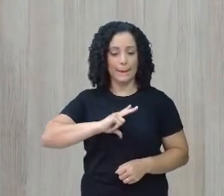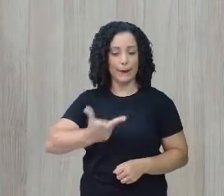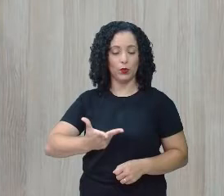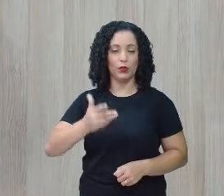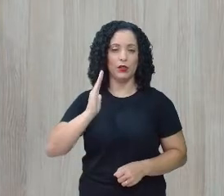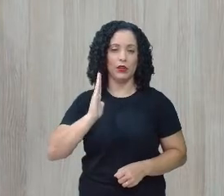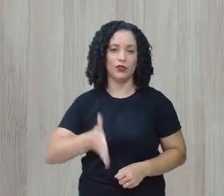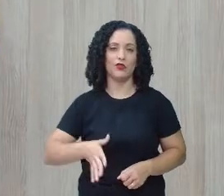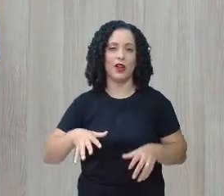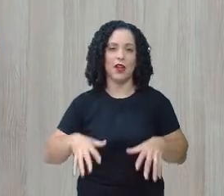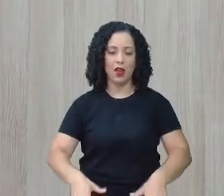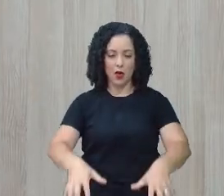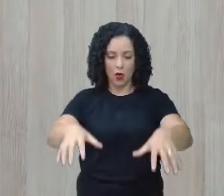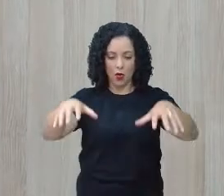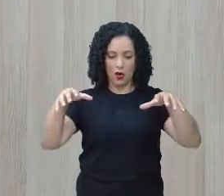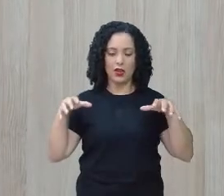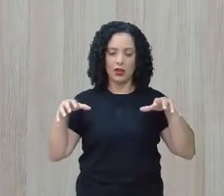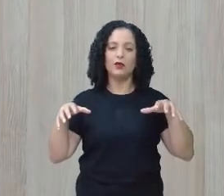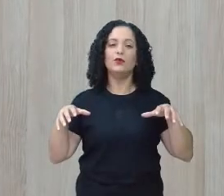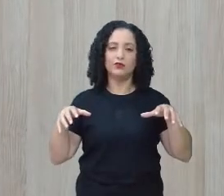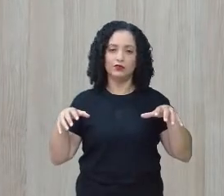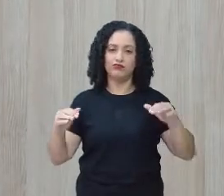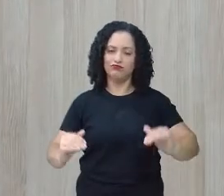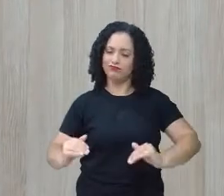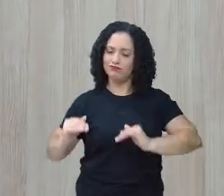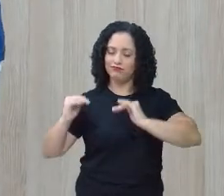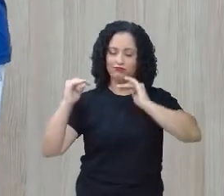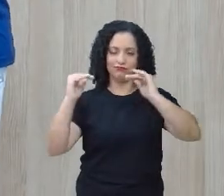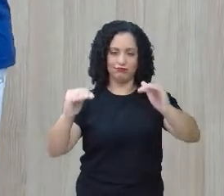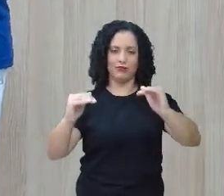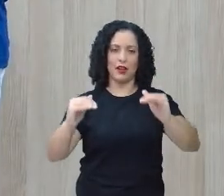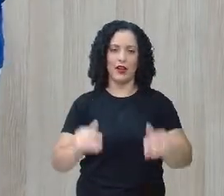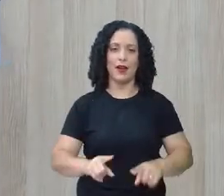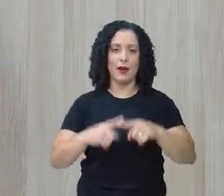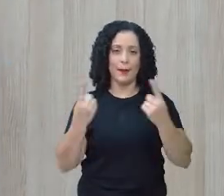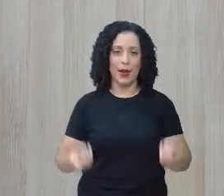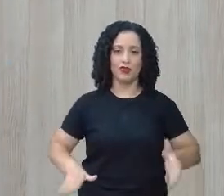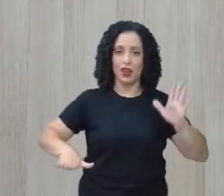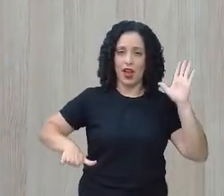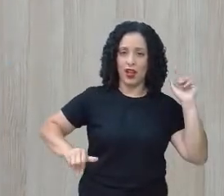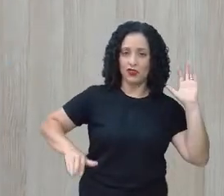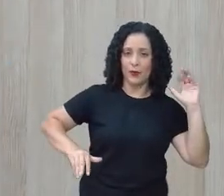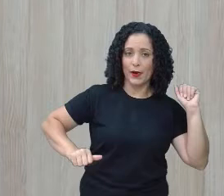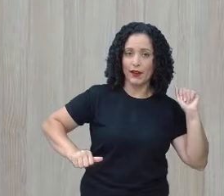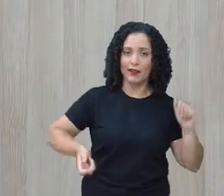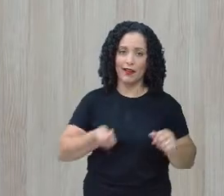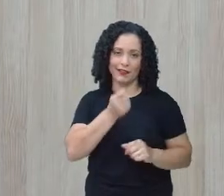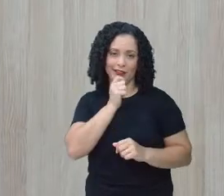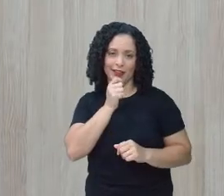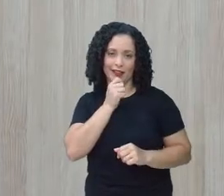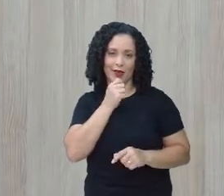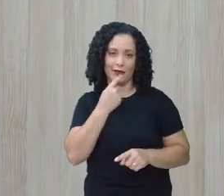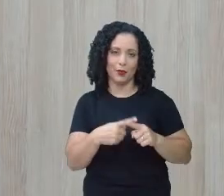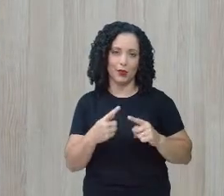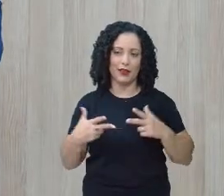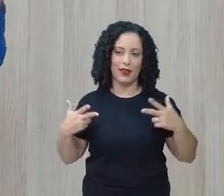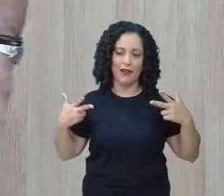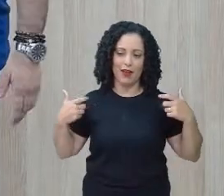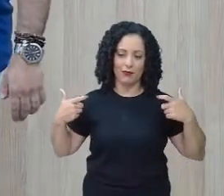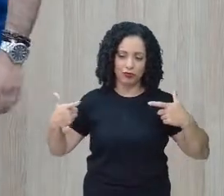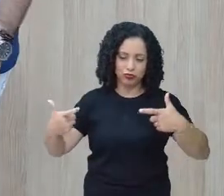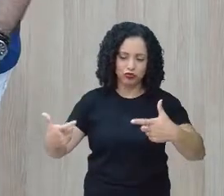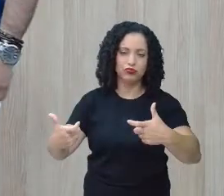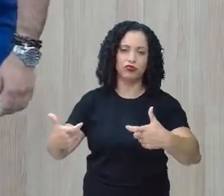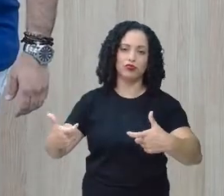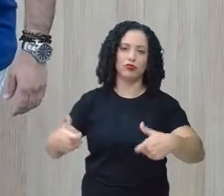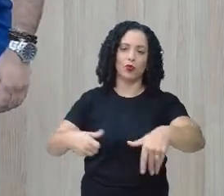consolidado ali, independente ali da Espanha, enquanto a Espanha estava ainda nesse processo de briga ali, né, com os mouros,